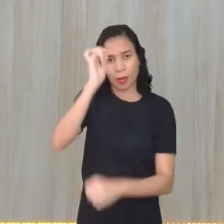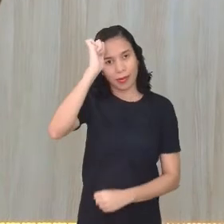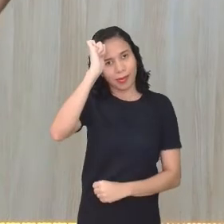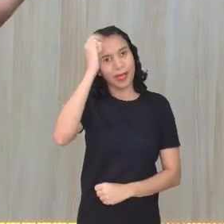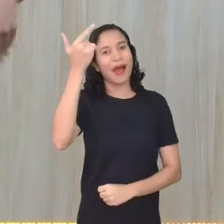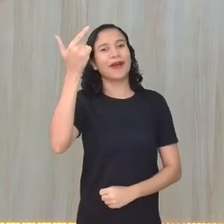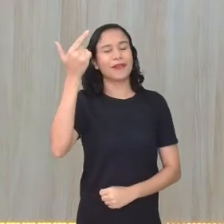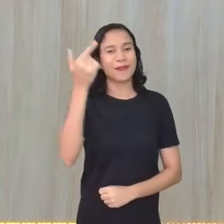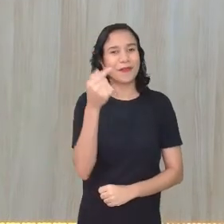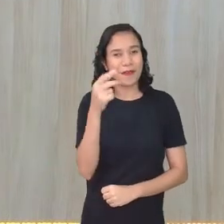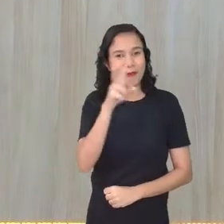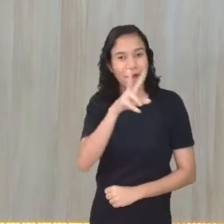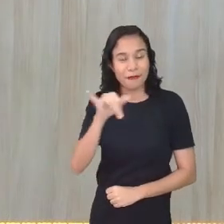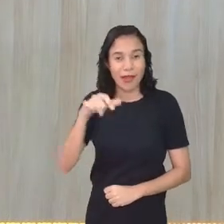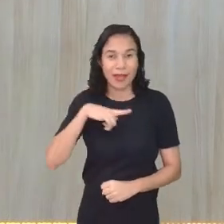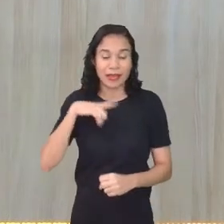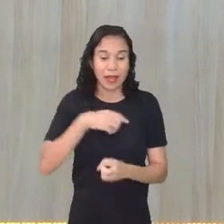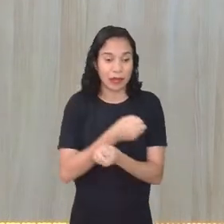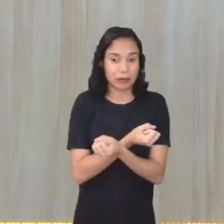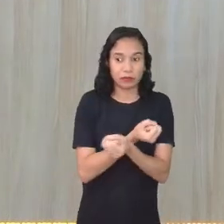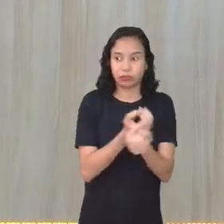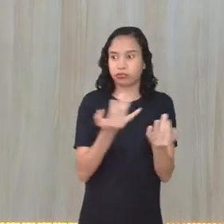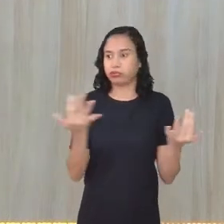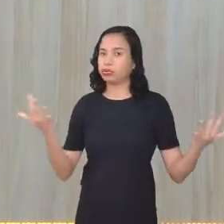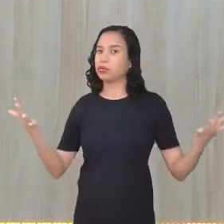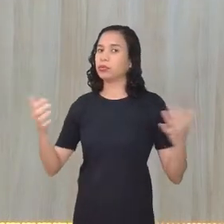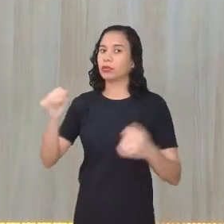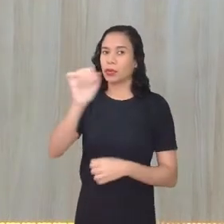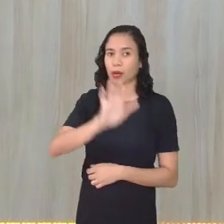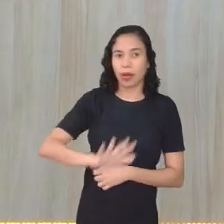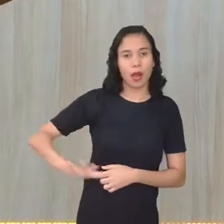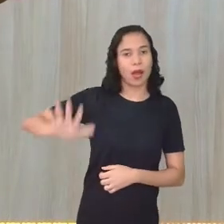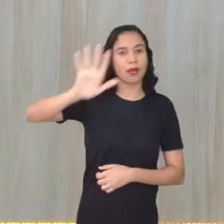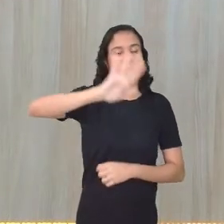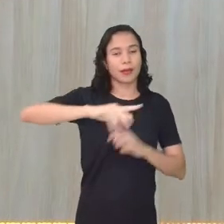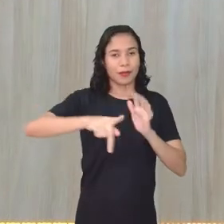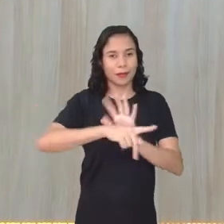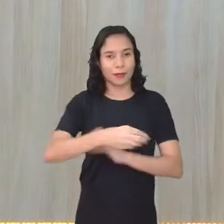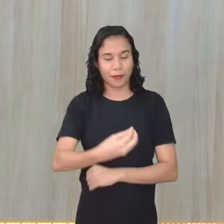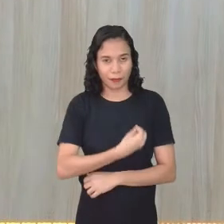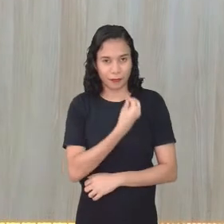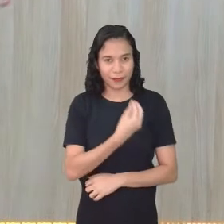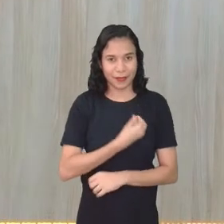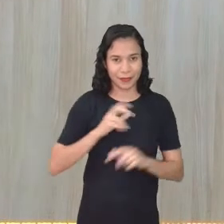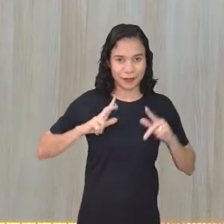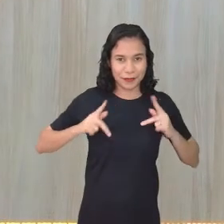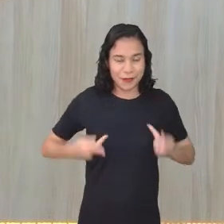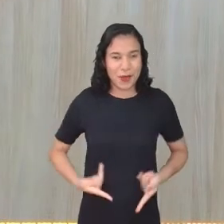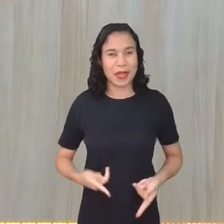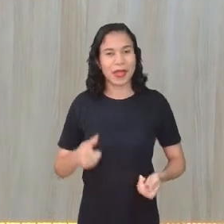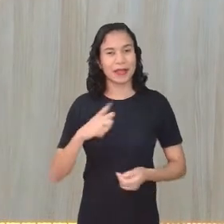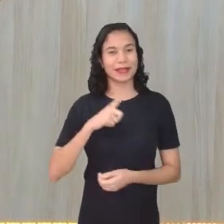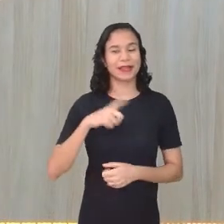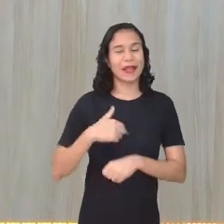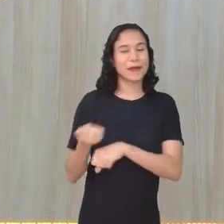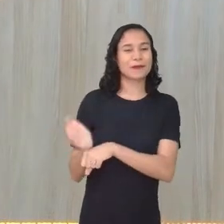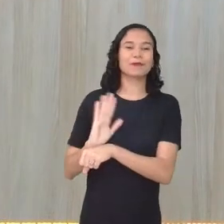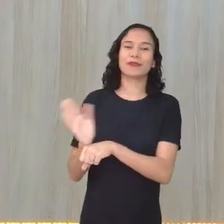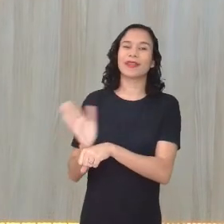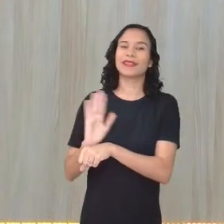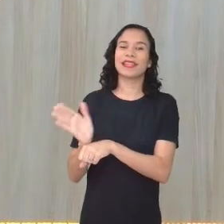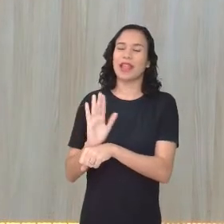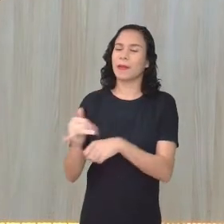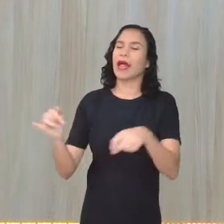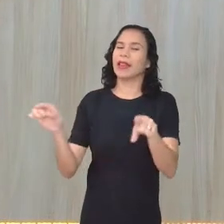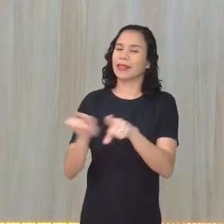né? Vai haver intertextualidade em diversas esferas da vida humana, né? E o cinema não